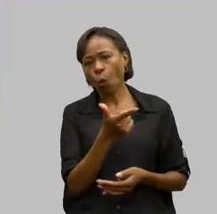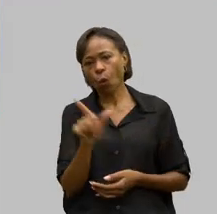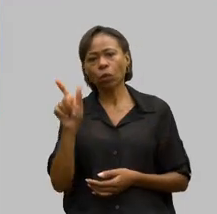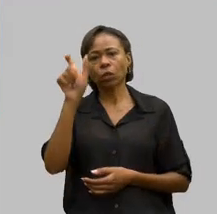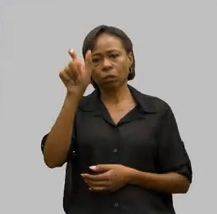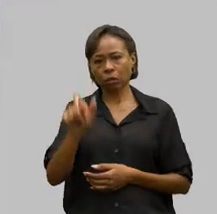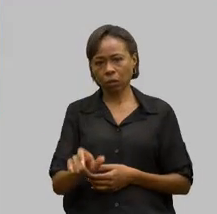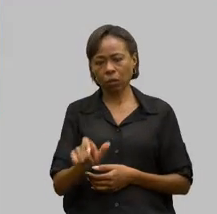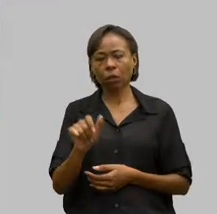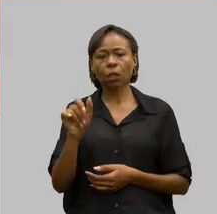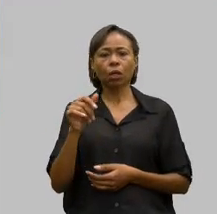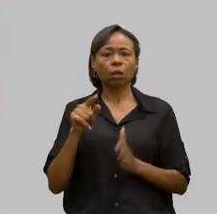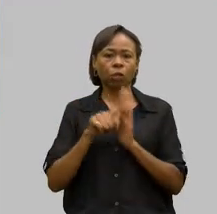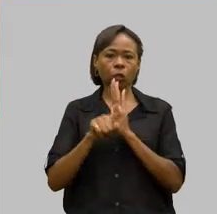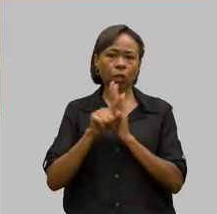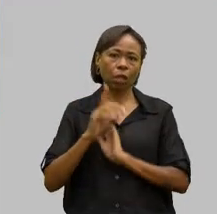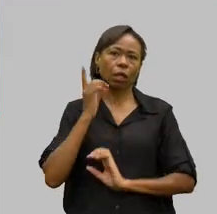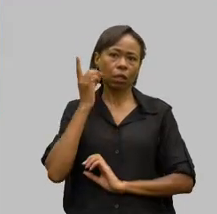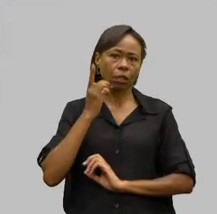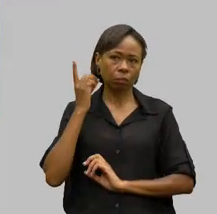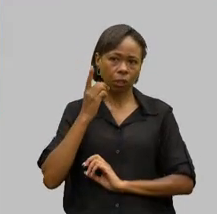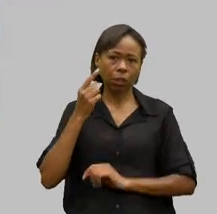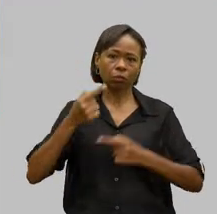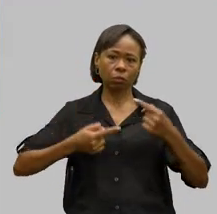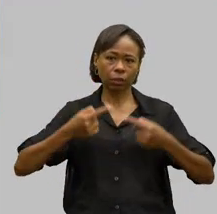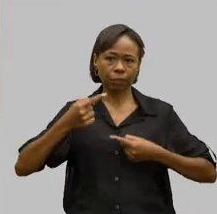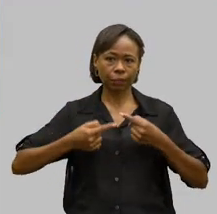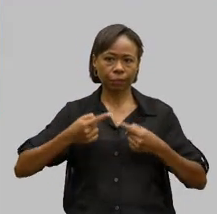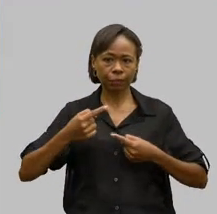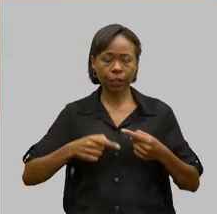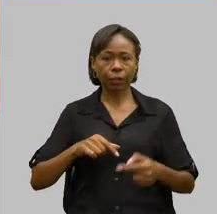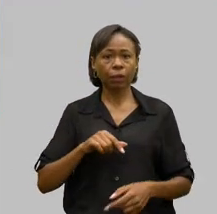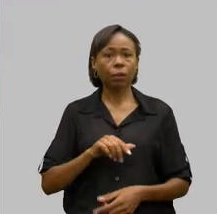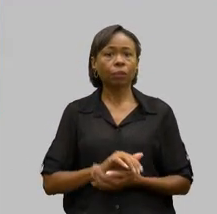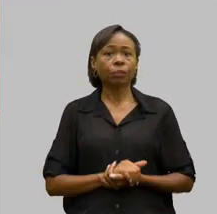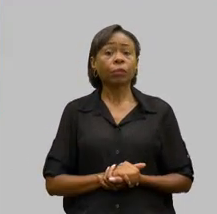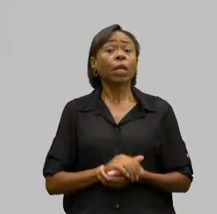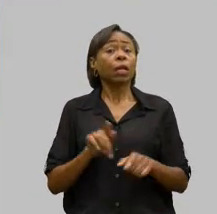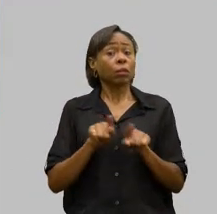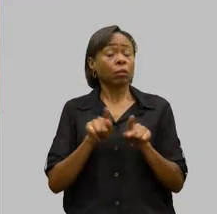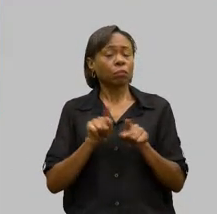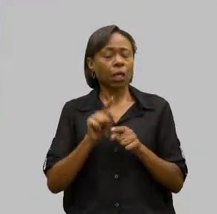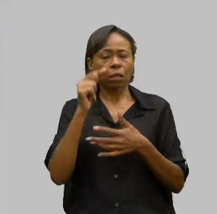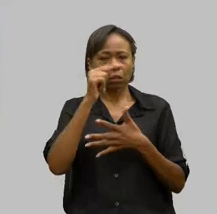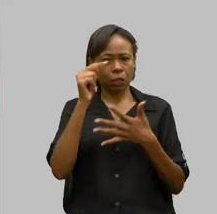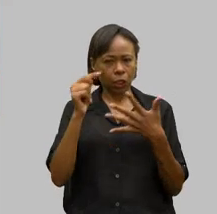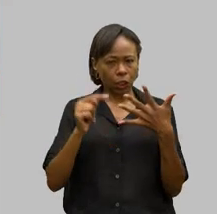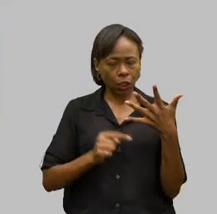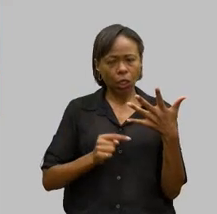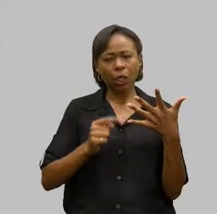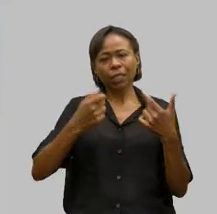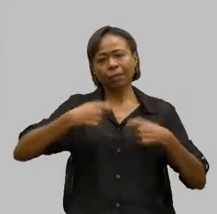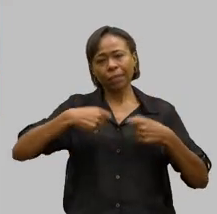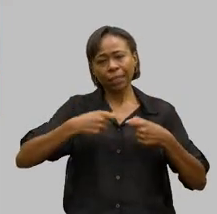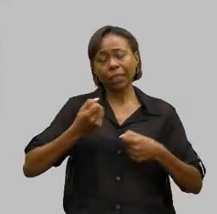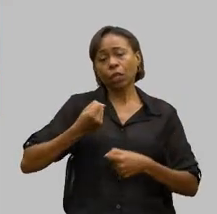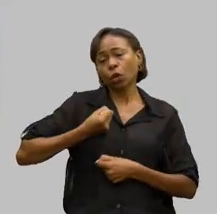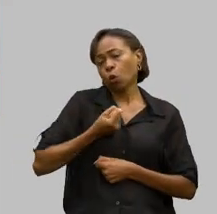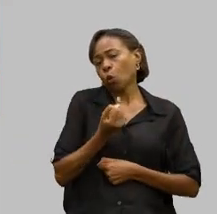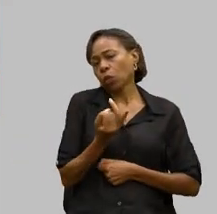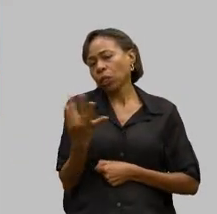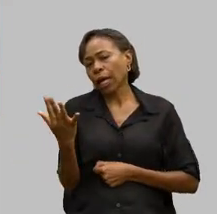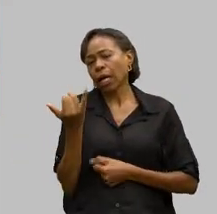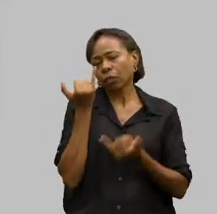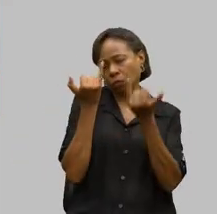inscritos, deputados, para as suas discussões. Deputada, e aquelas questões aqui que precisam de números, dados e informações,